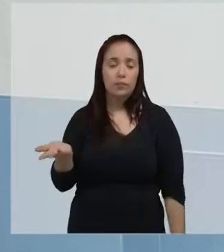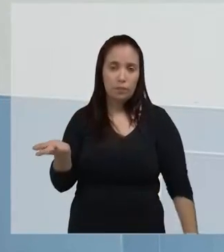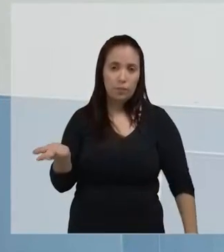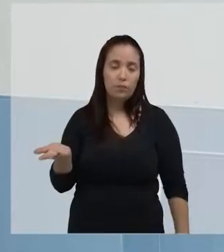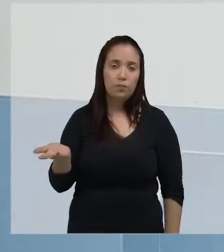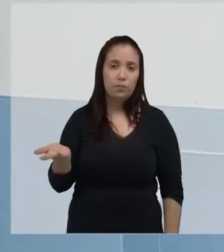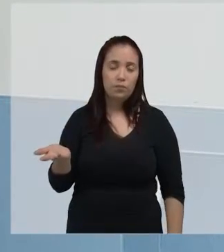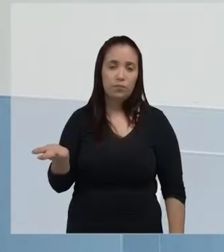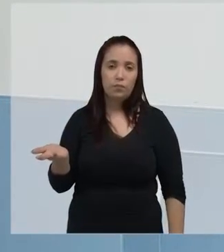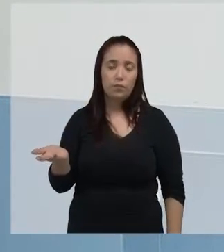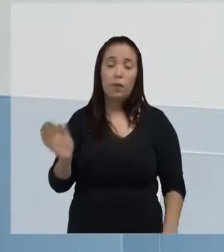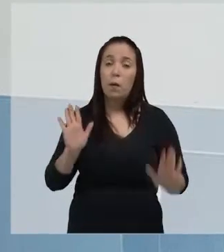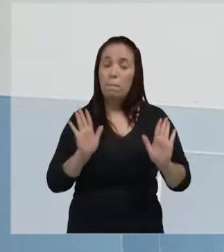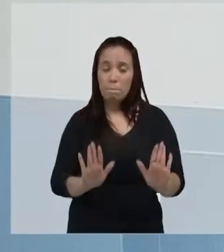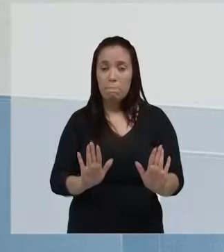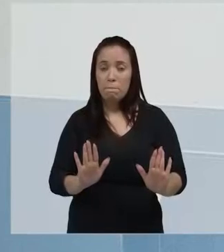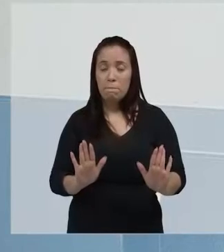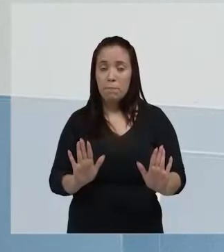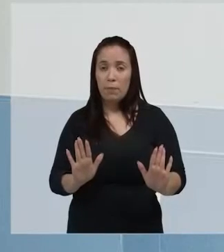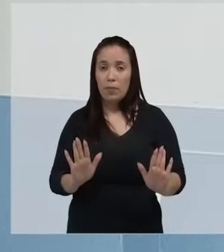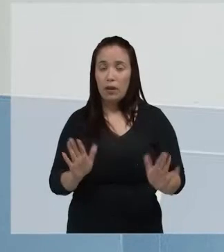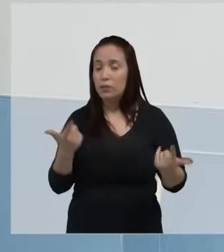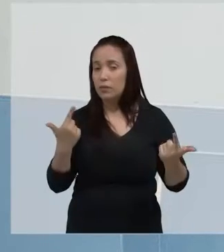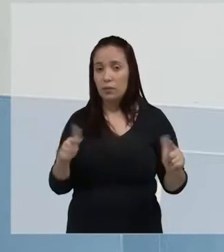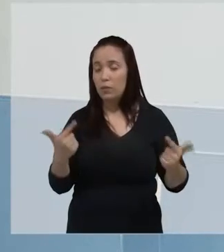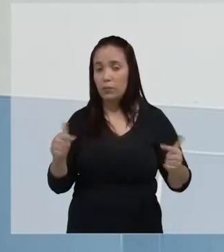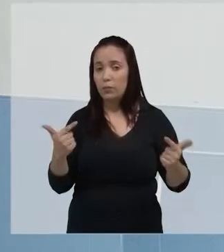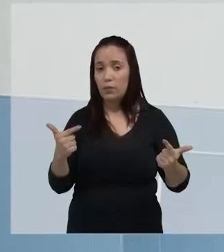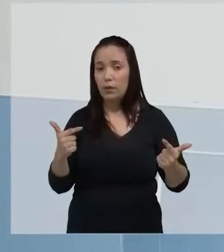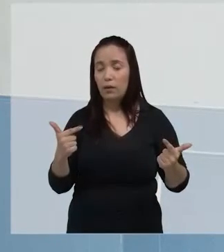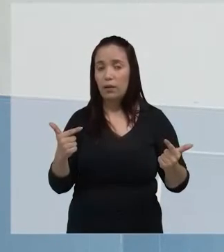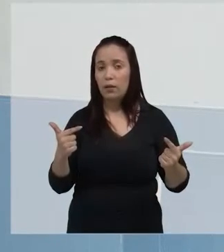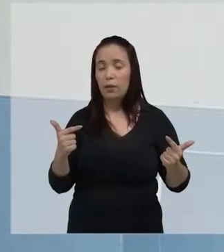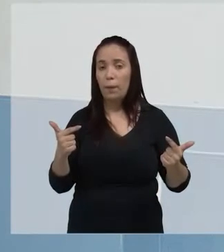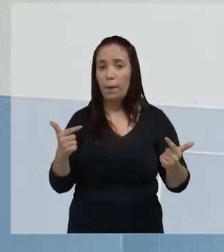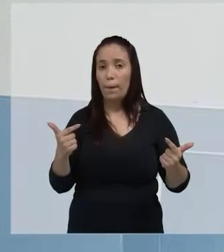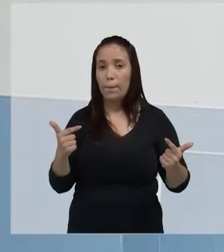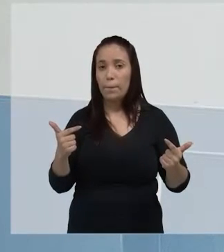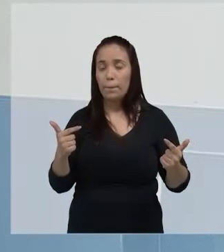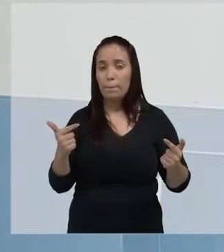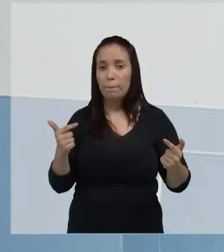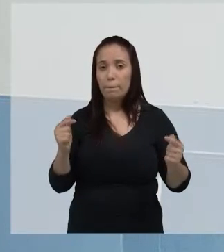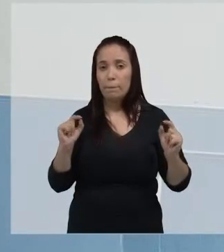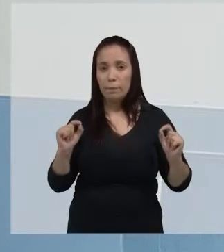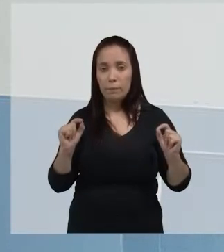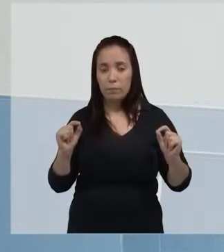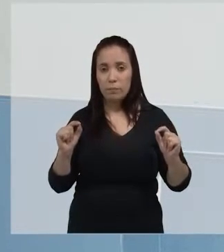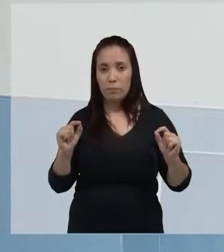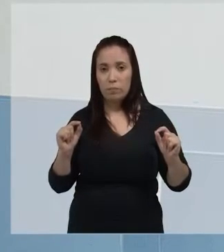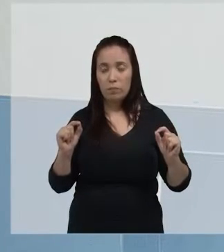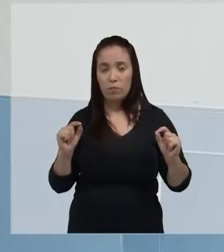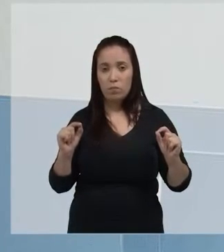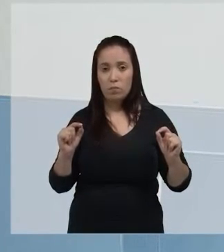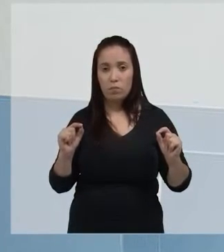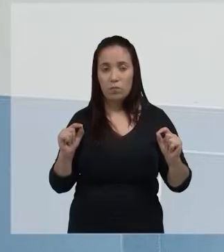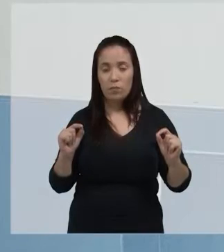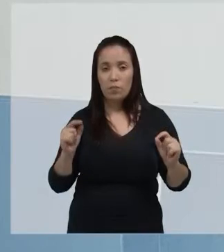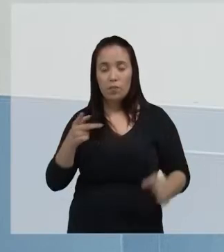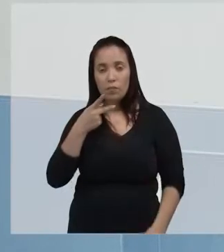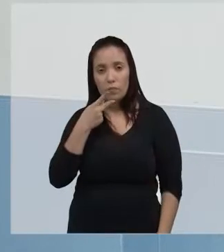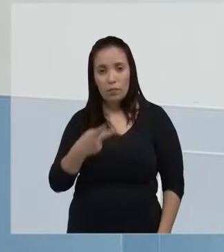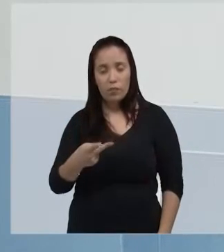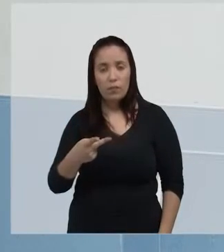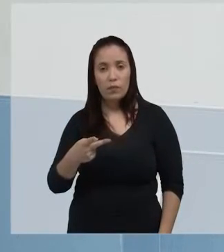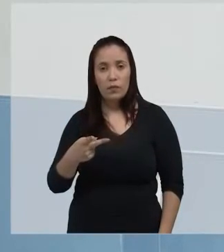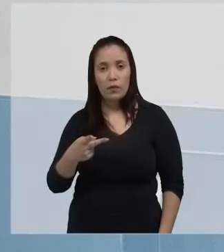que eles não têm, a oposição não está tendo a honestidade política de